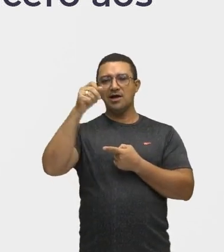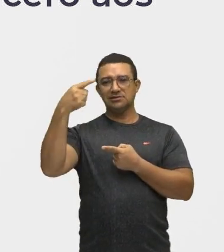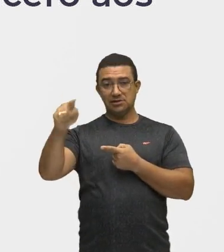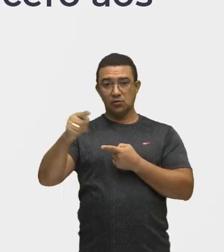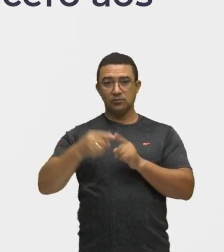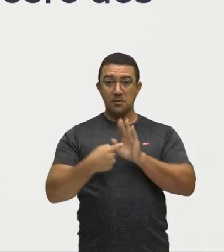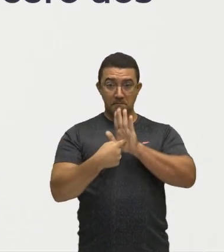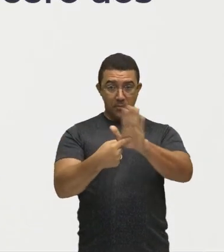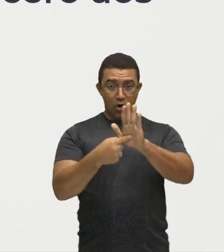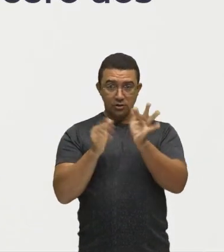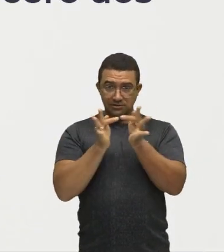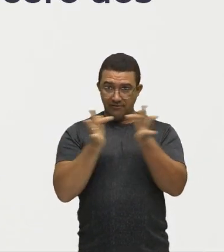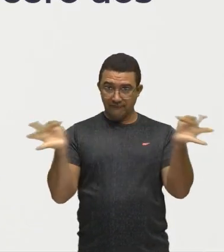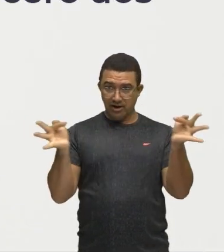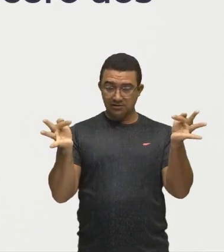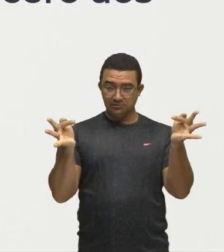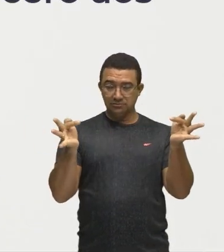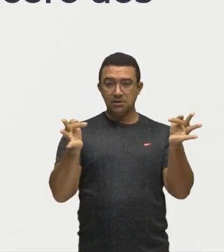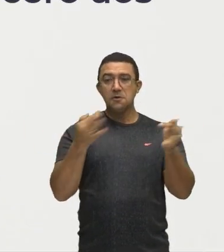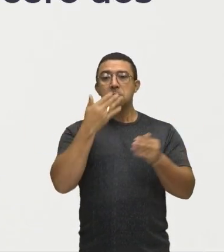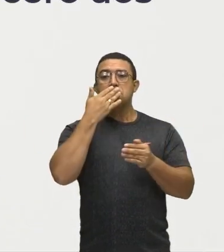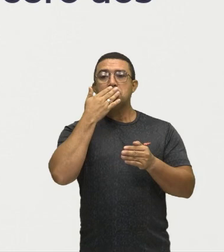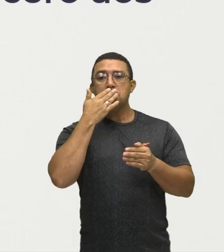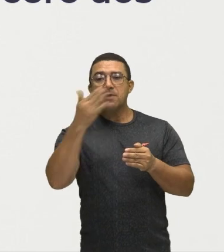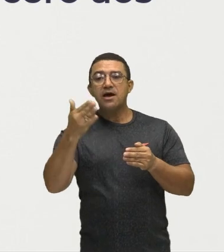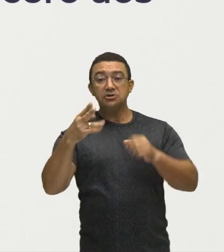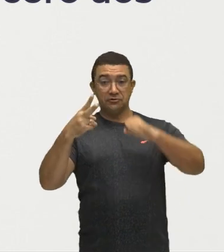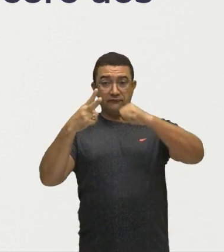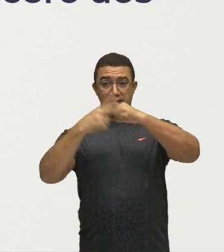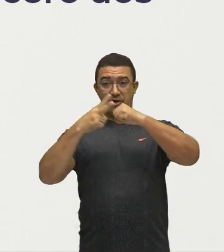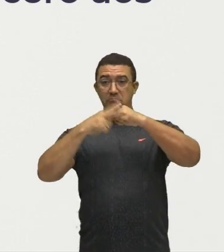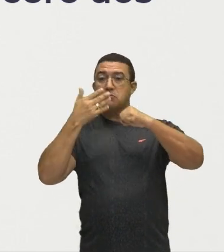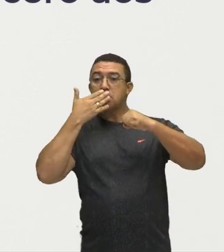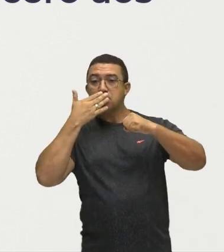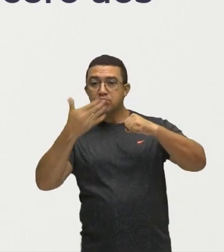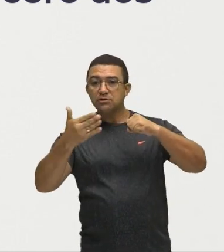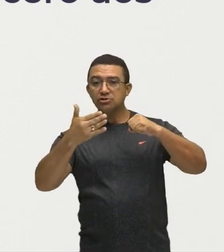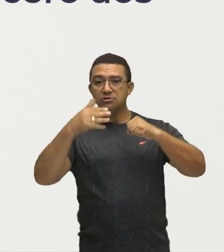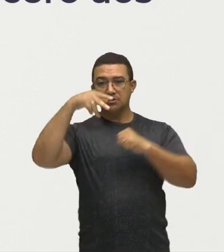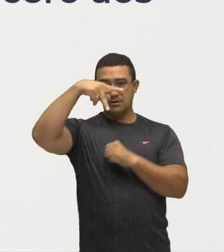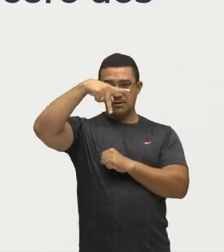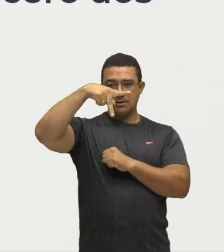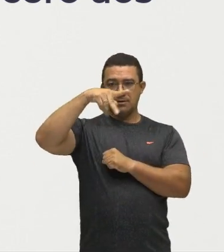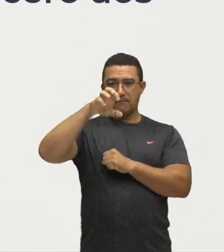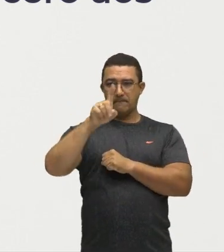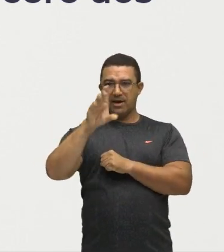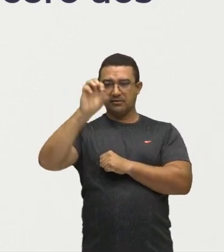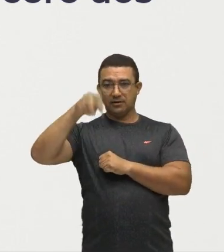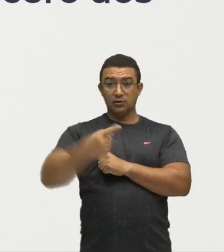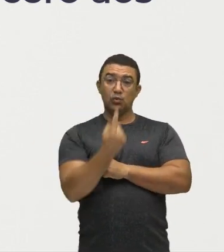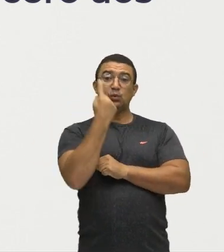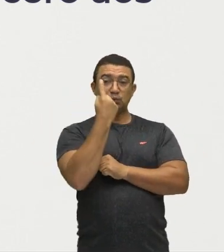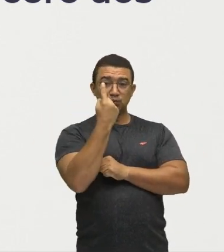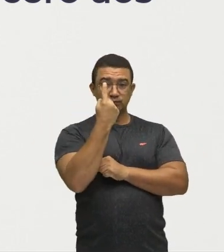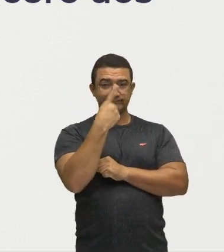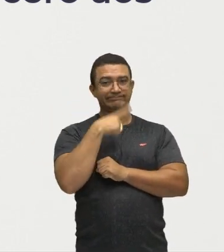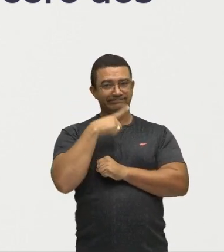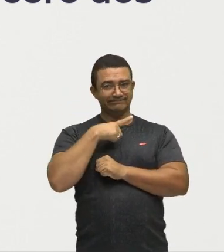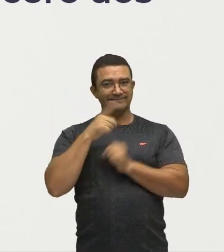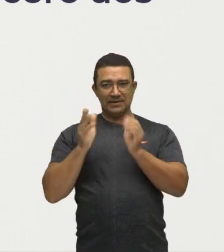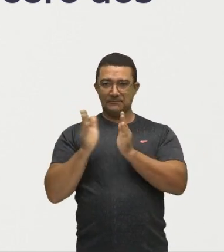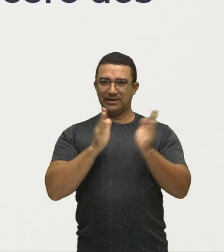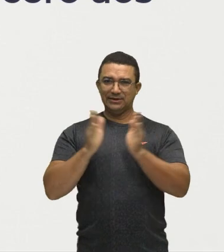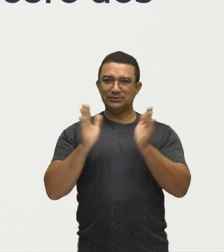só. Pedem. Temos esse verbo, então, indicando aí que é um período